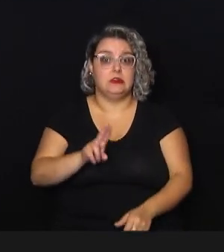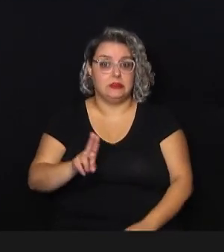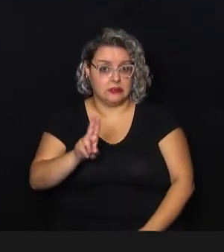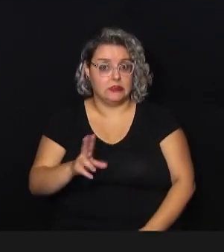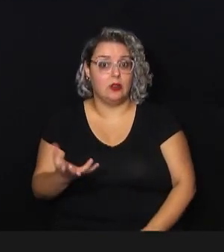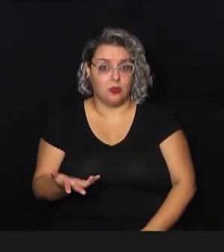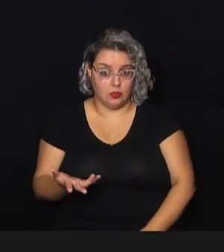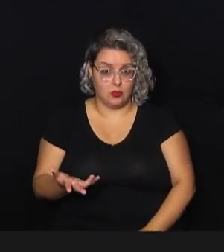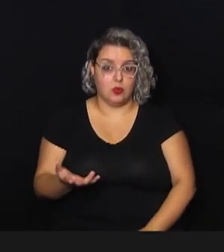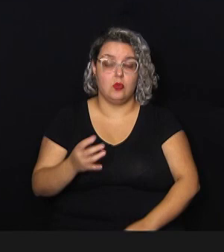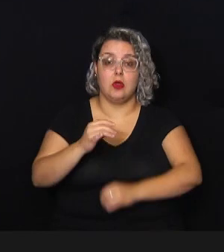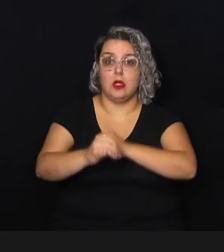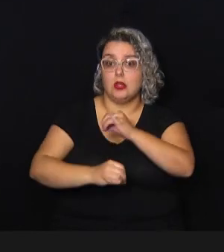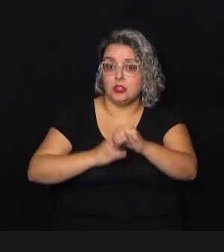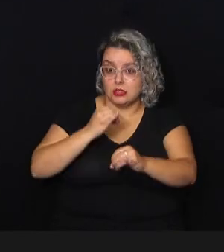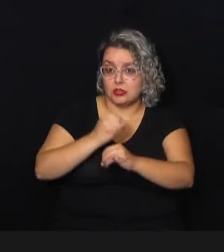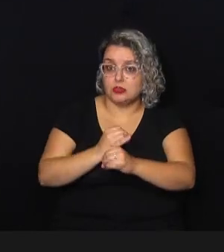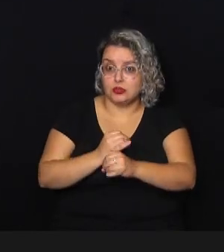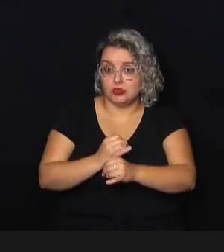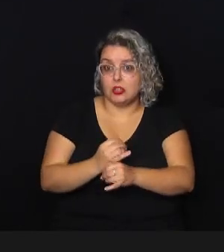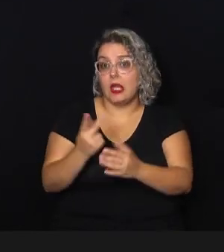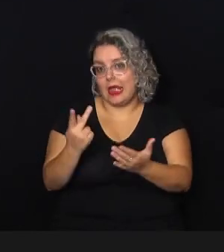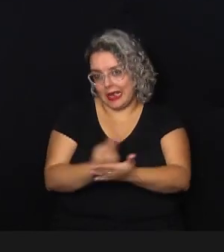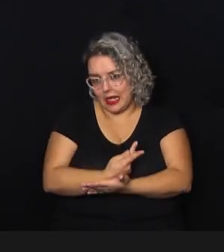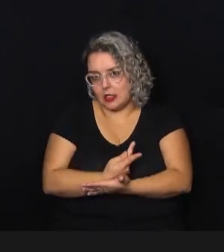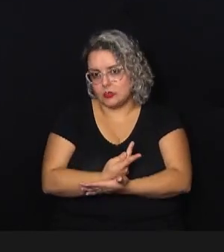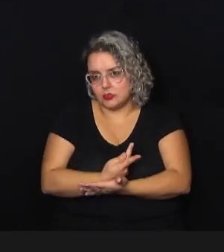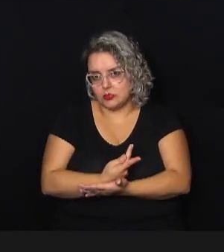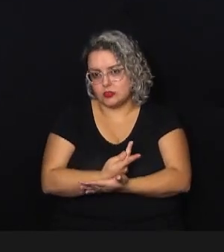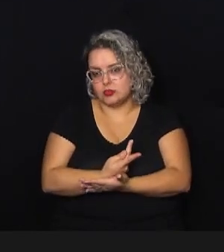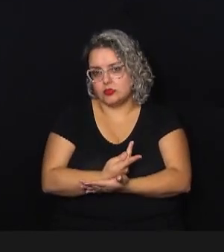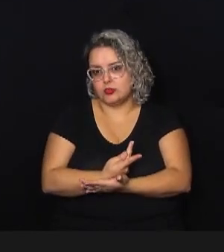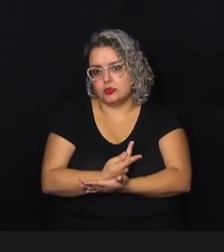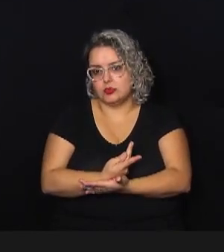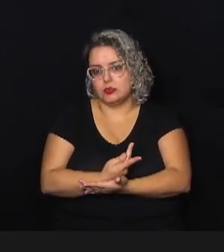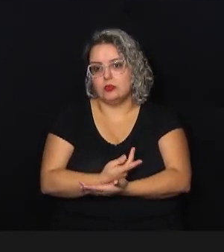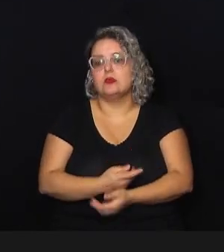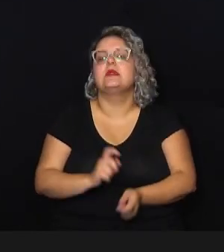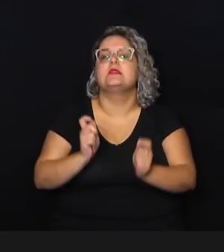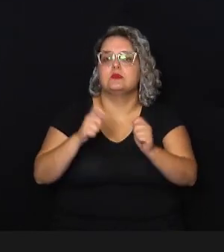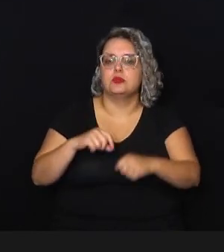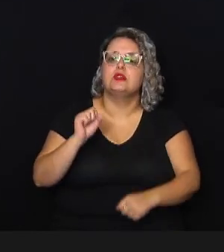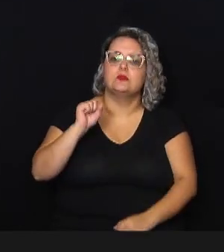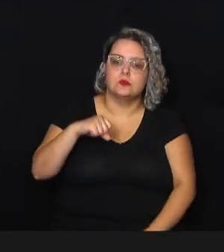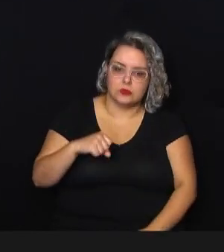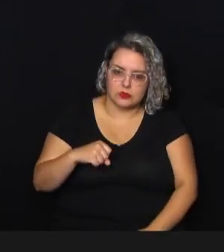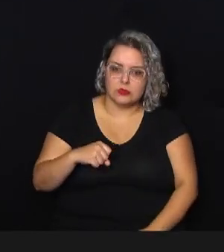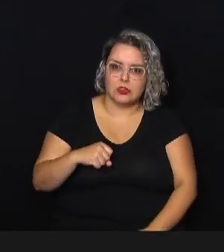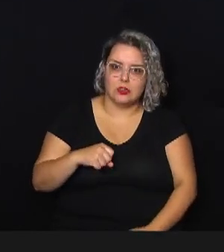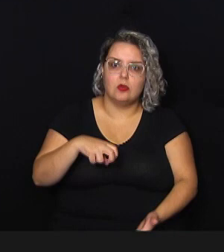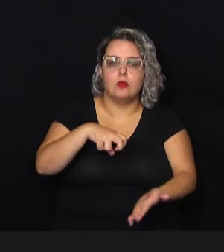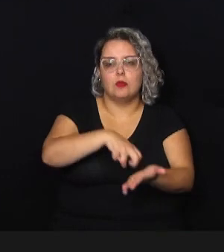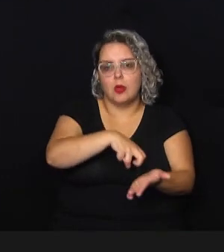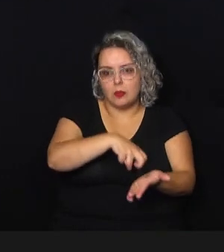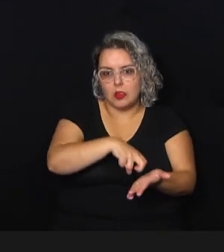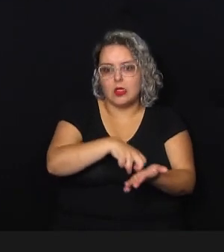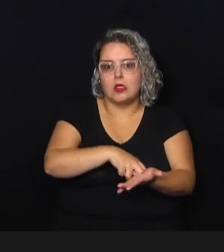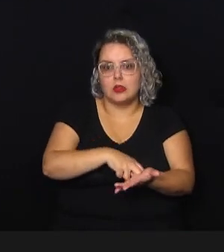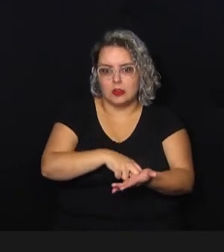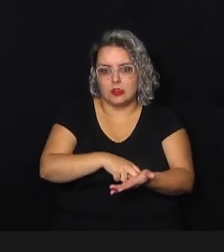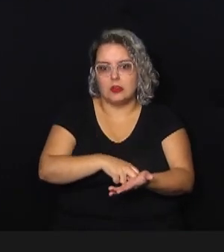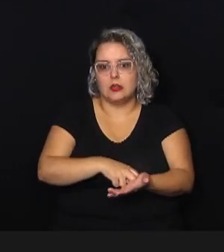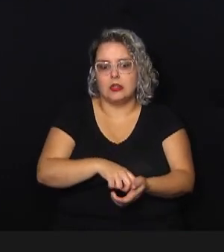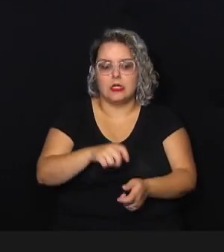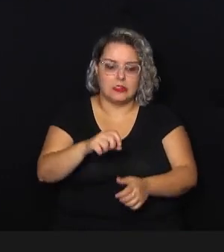a internet de forma ilegal, vai ser possível, sim, aplicar uma penalidade nessas prestadoras de